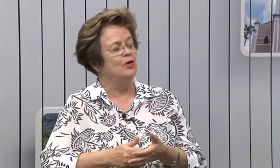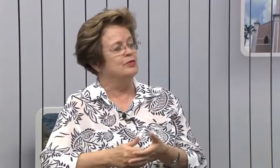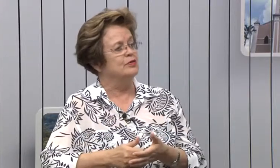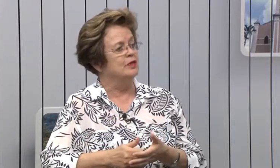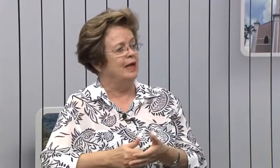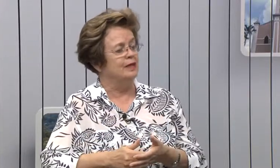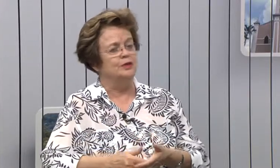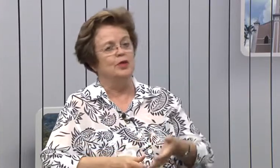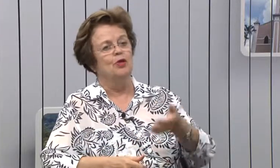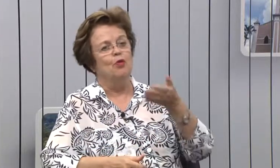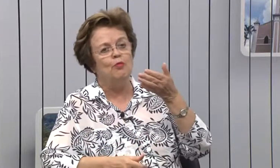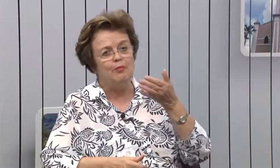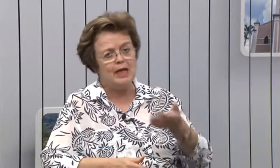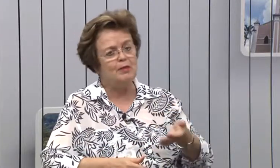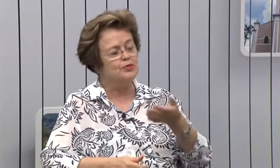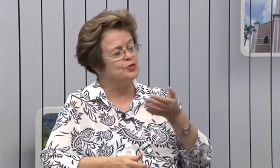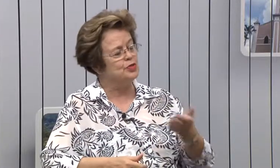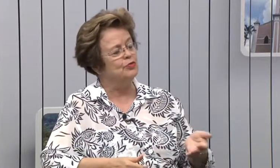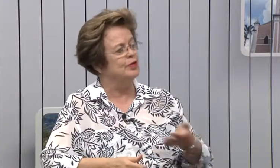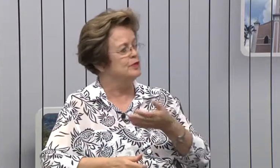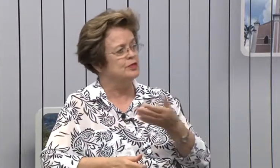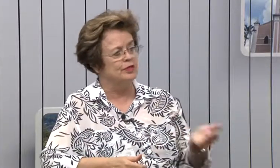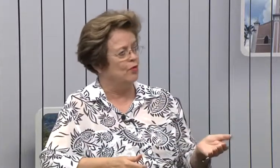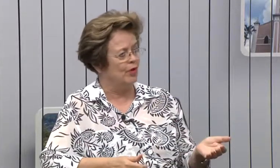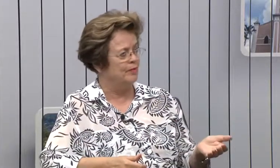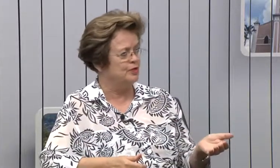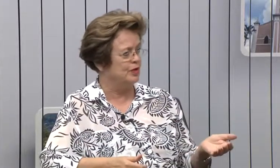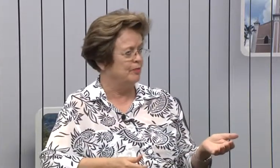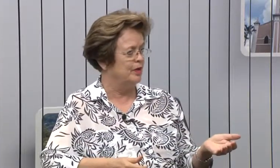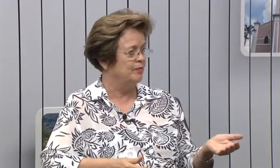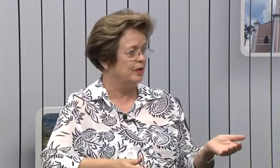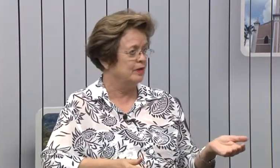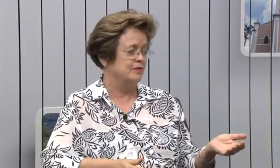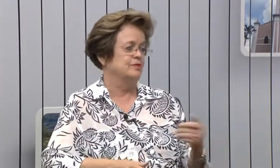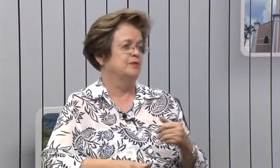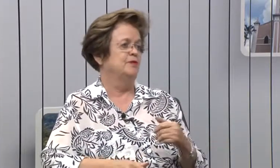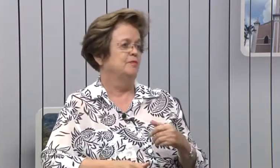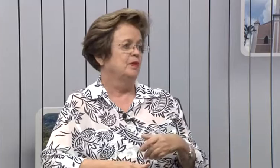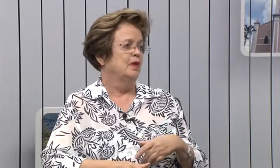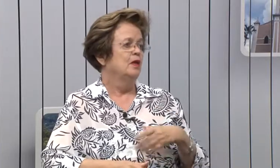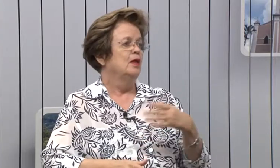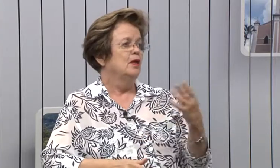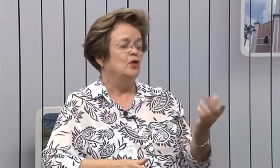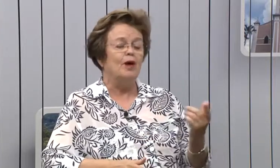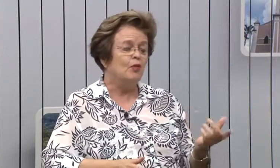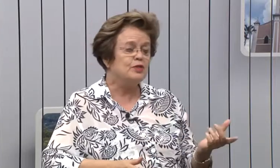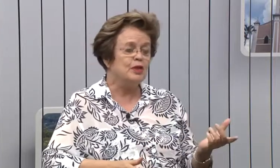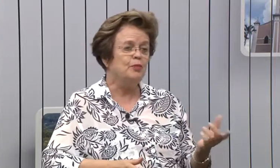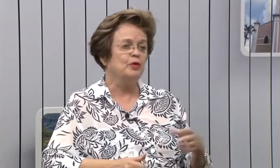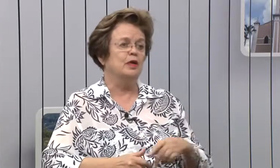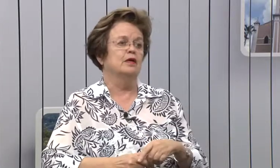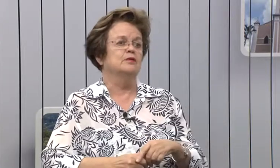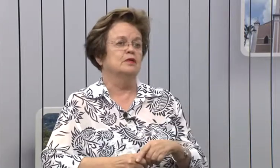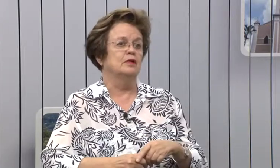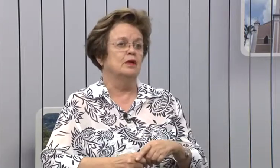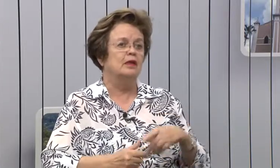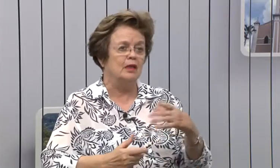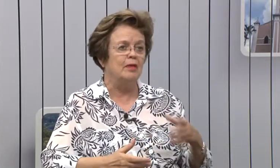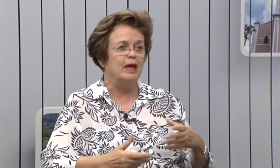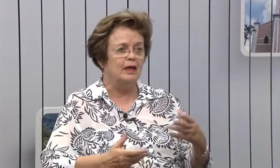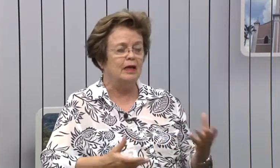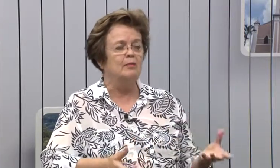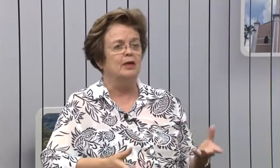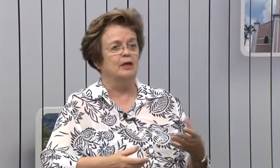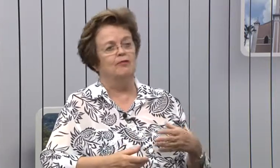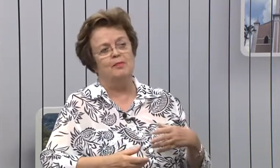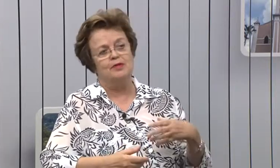aqui para a nossa cidade um mínimo de segurança de qualquer medicamento para criança. Sim. E uma coisa importante é que